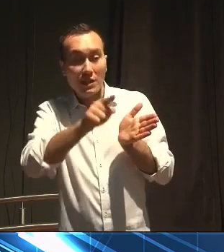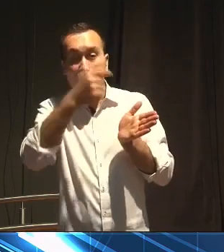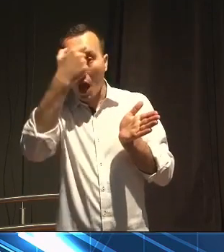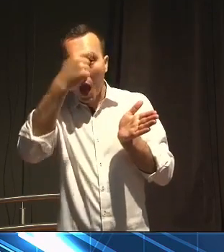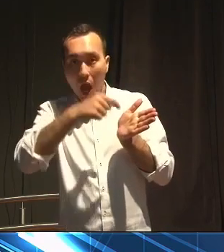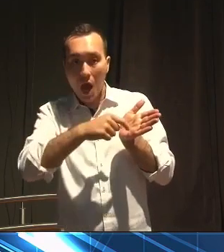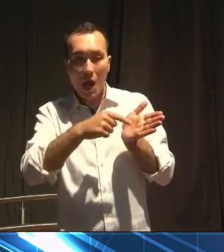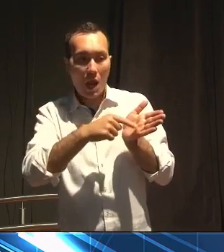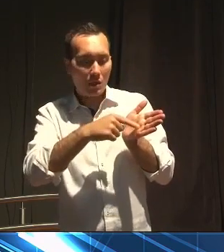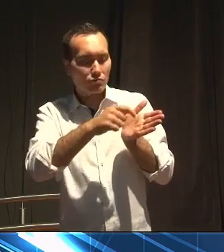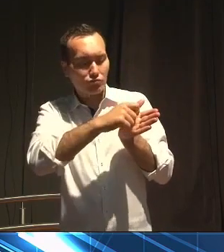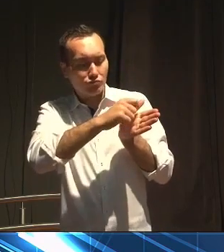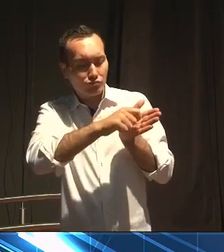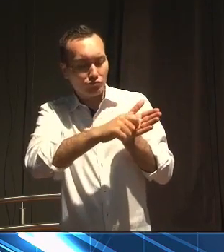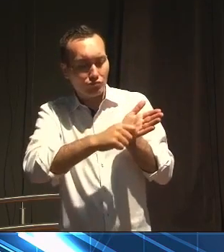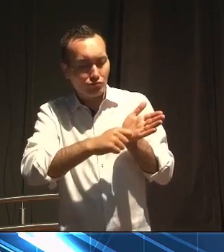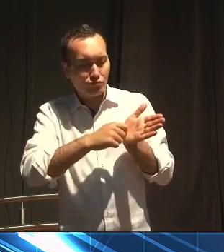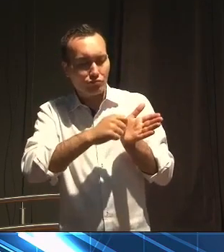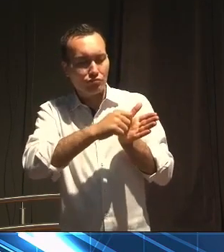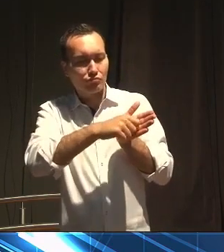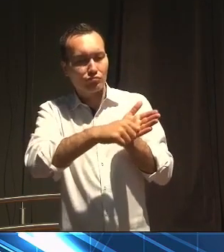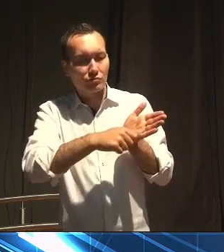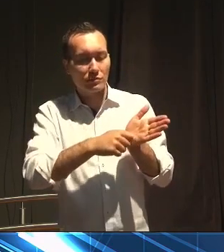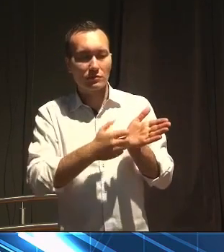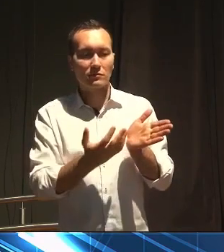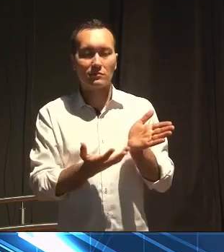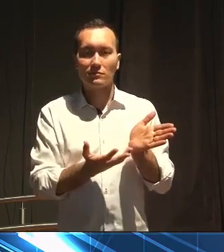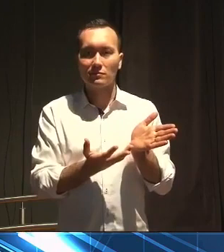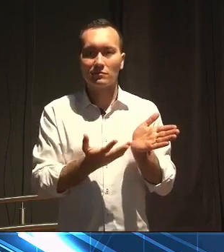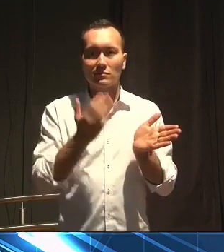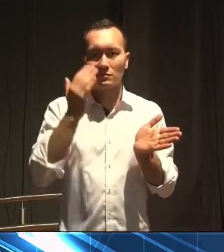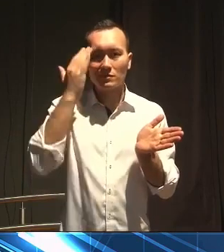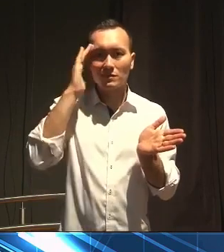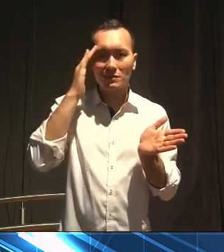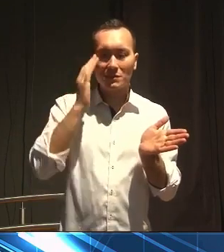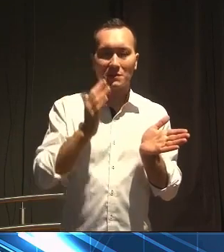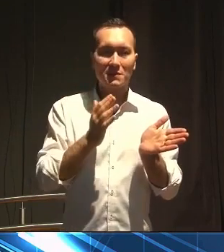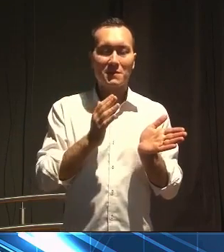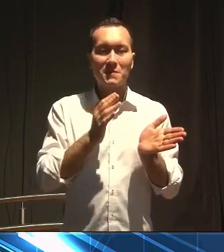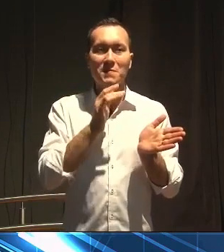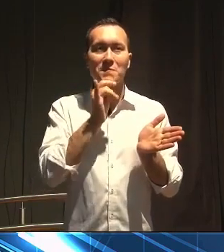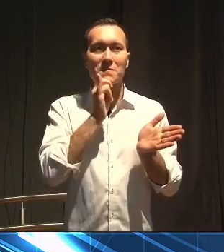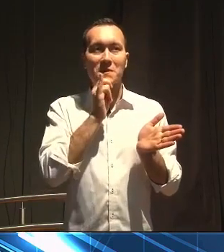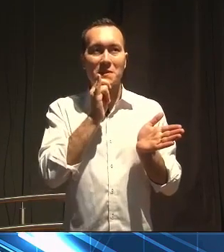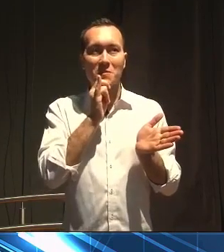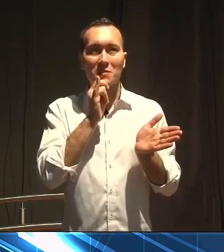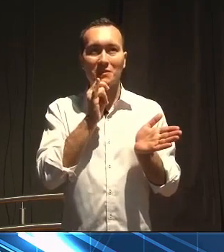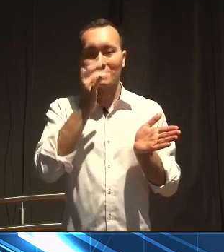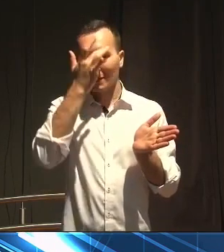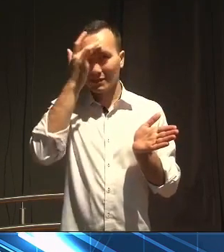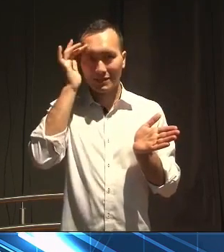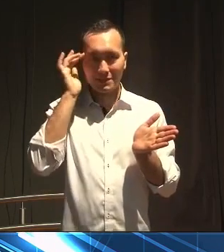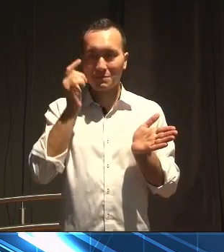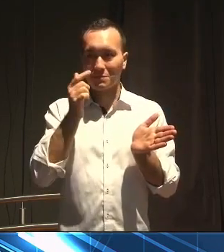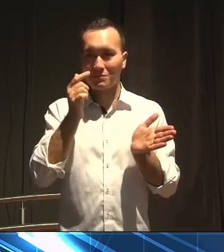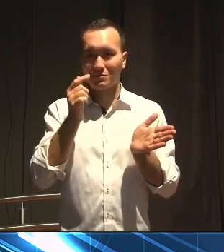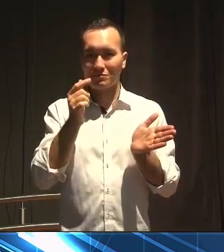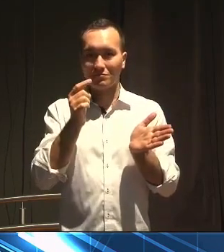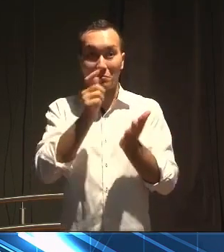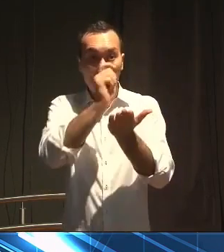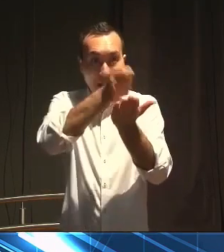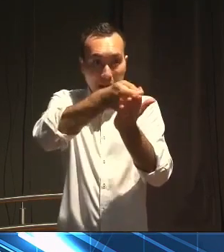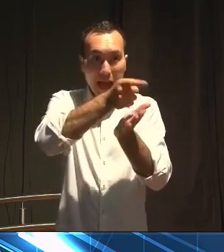aí você vai pagar pro negócio te transformar. Ai, uma ideia usada por inteligência artificial. Cara, desculpa, eu